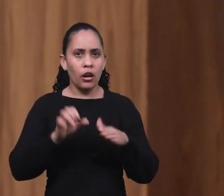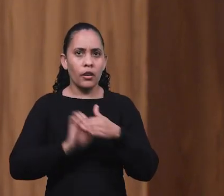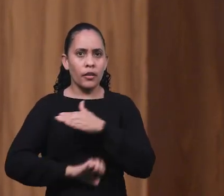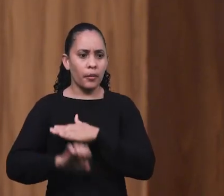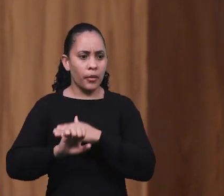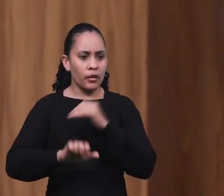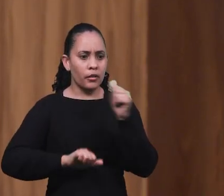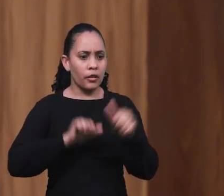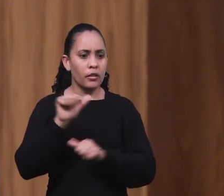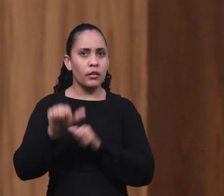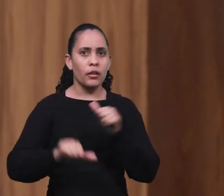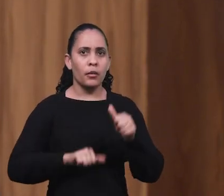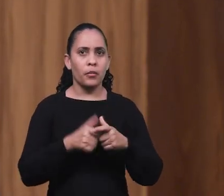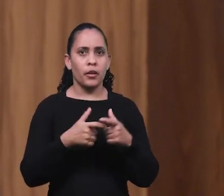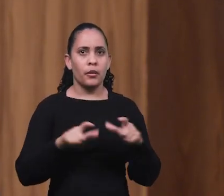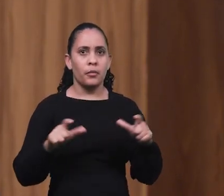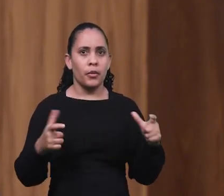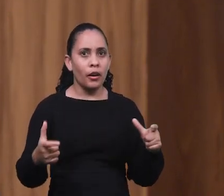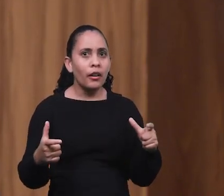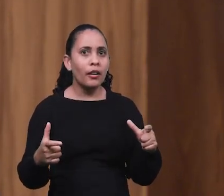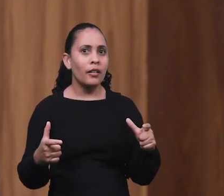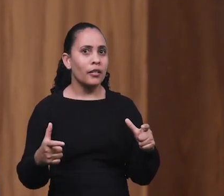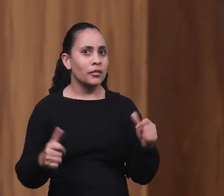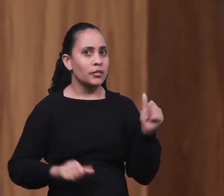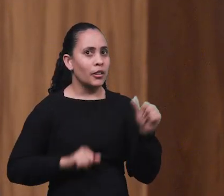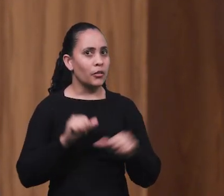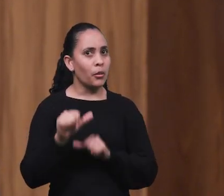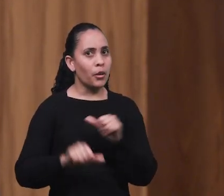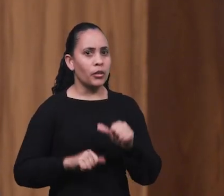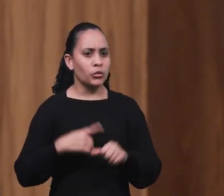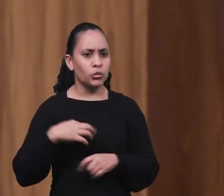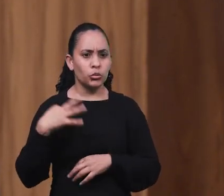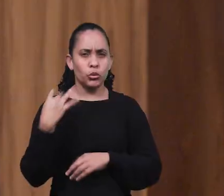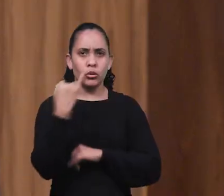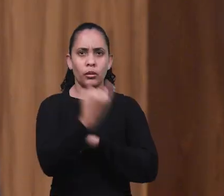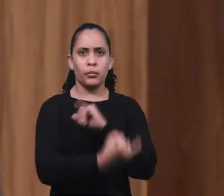acompanharam aquilo conseguiram transformar o seu grande negócio no streaming, por exemplo.